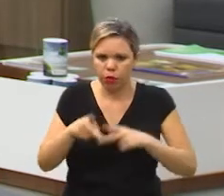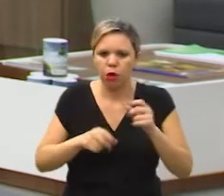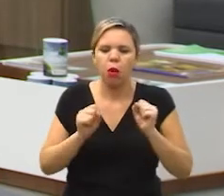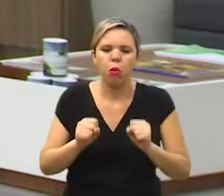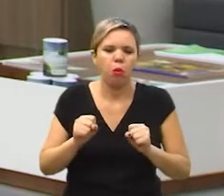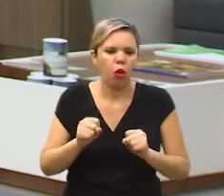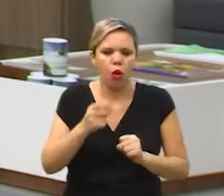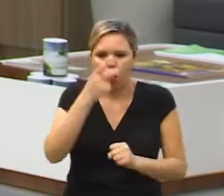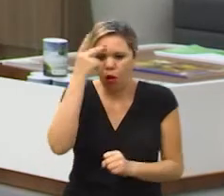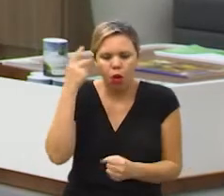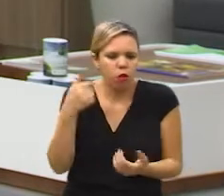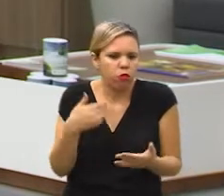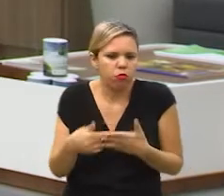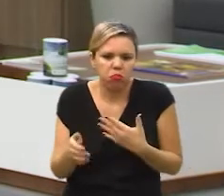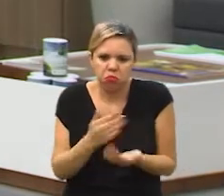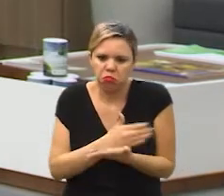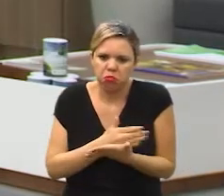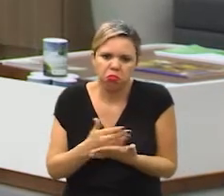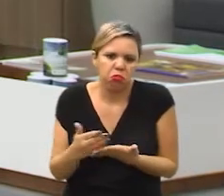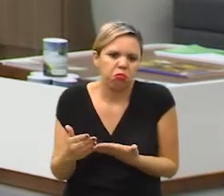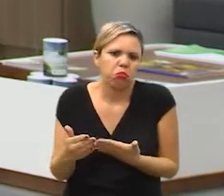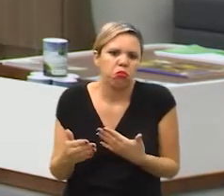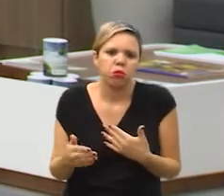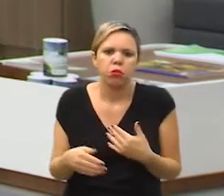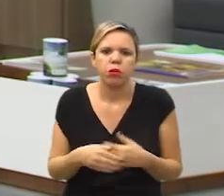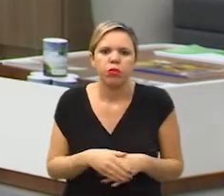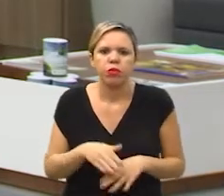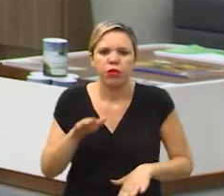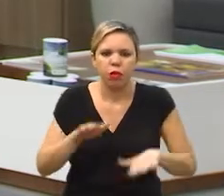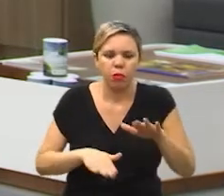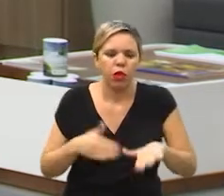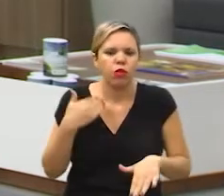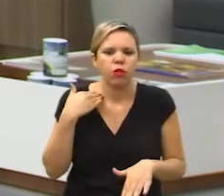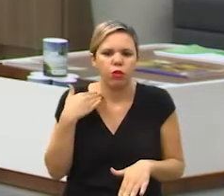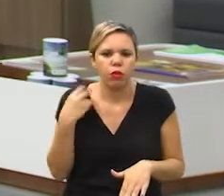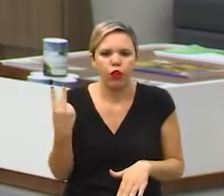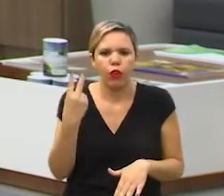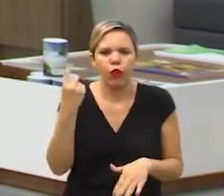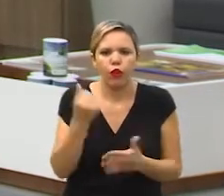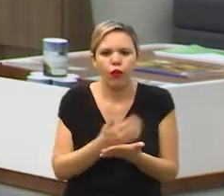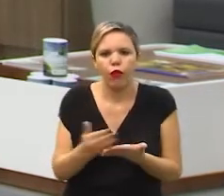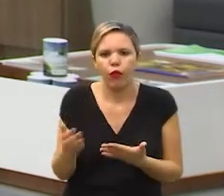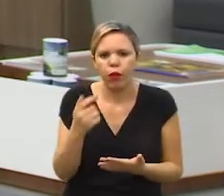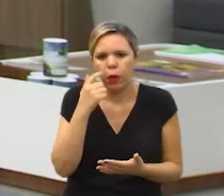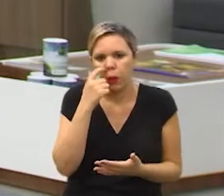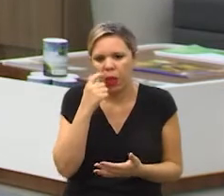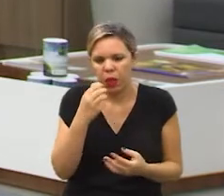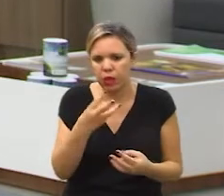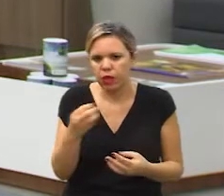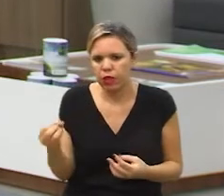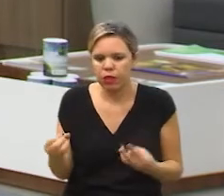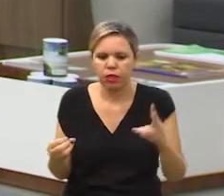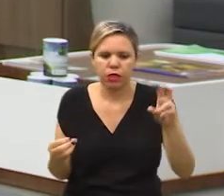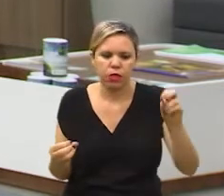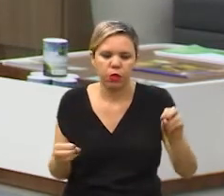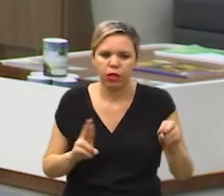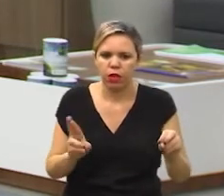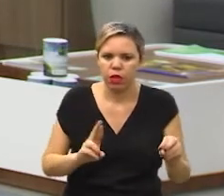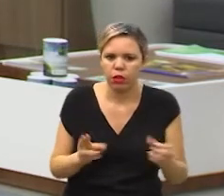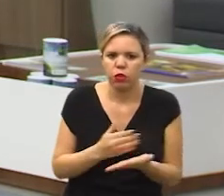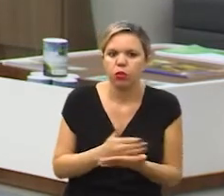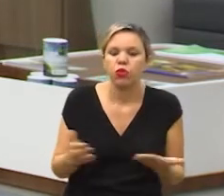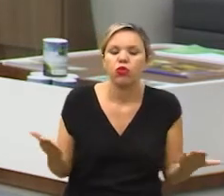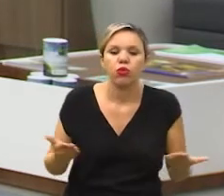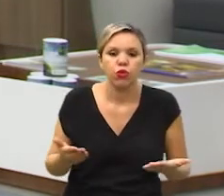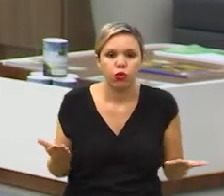qualquer cidadão pode iniciar, depende de cada instituição, o valor inicial, R$30, R$50 se